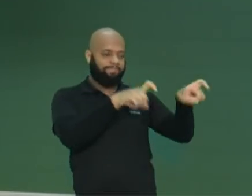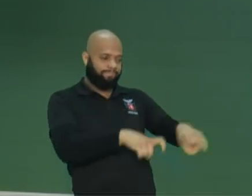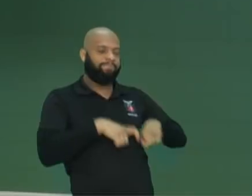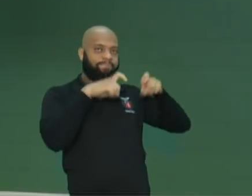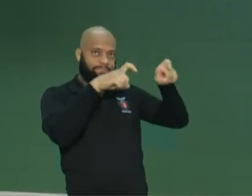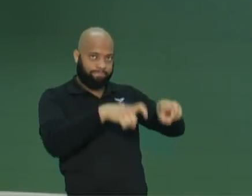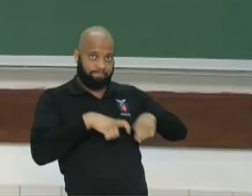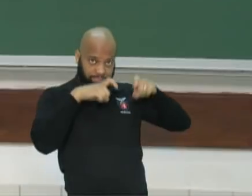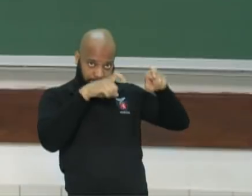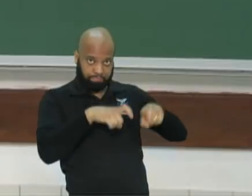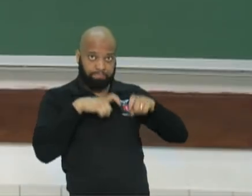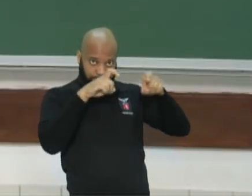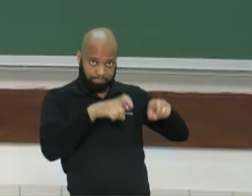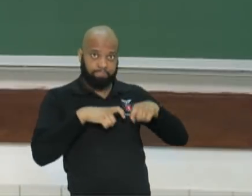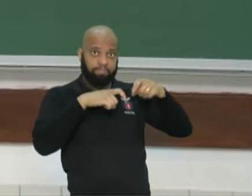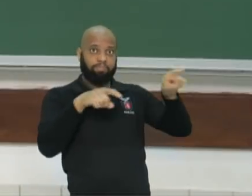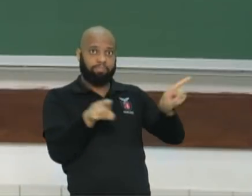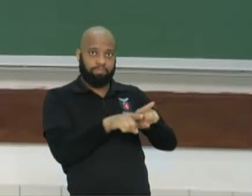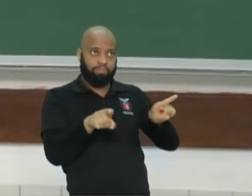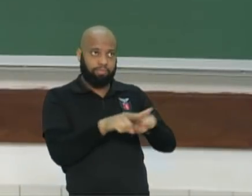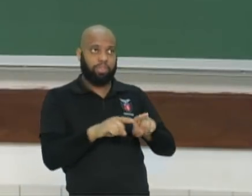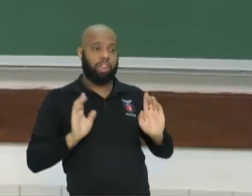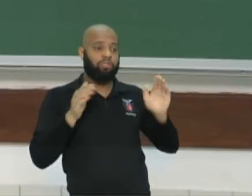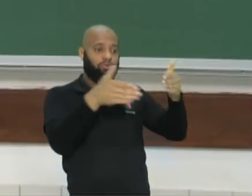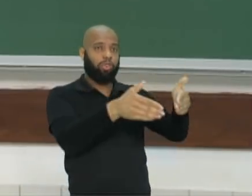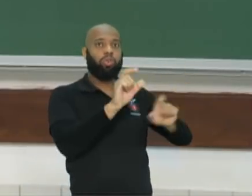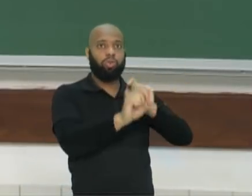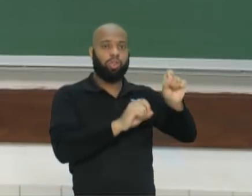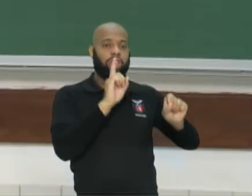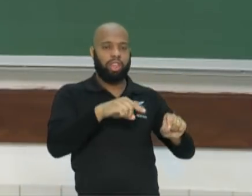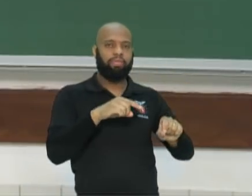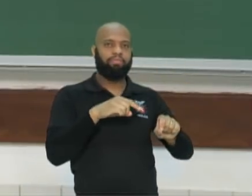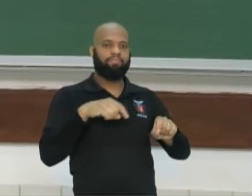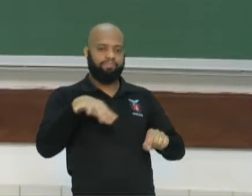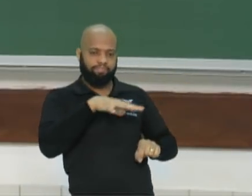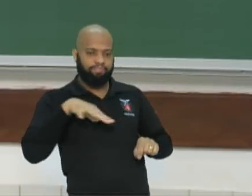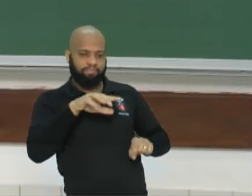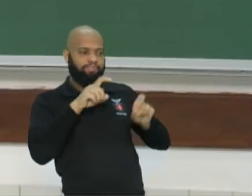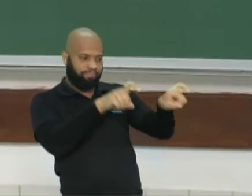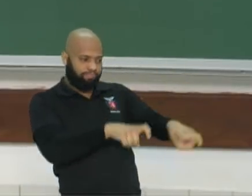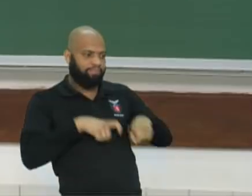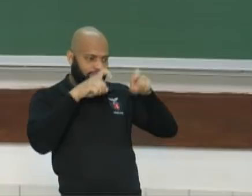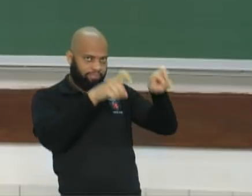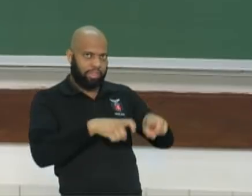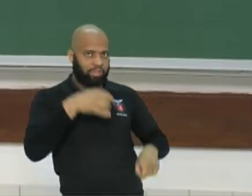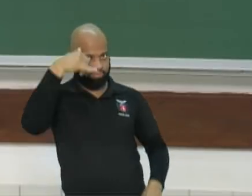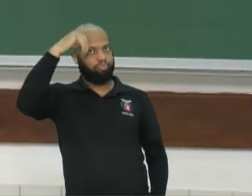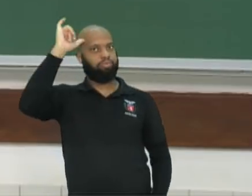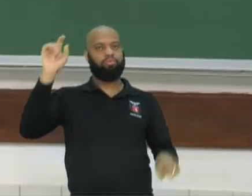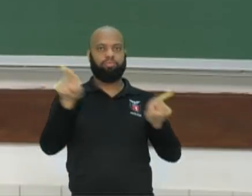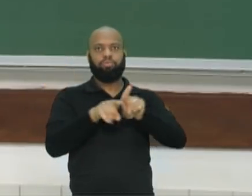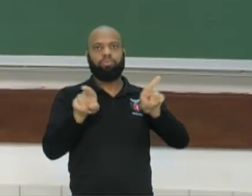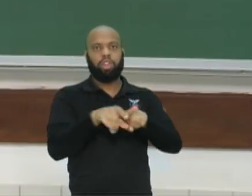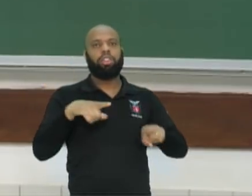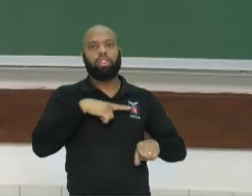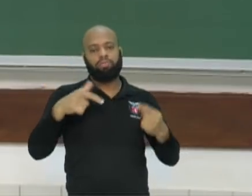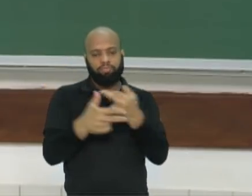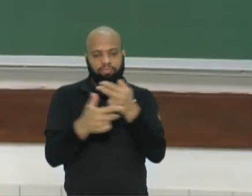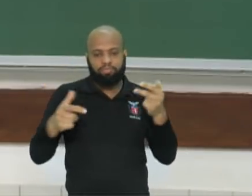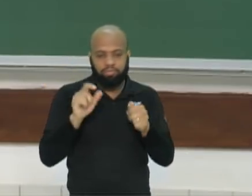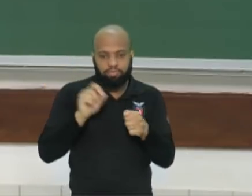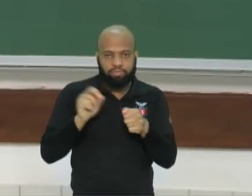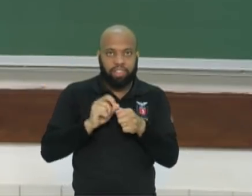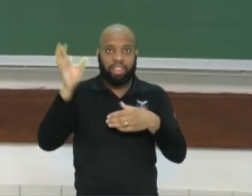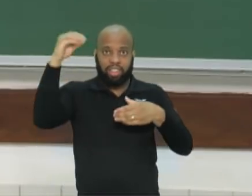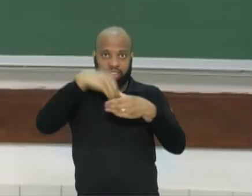né? Que é a indústria voltada para a pecuária e a agricultura, né? Então, os itens que são